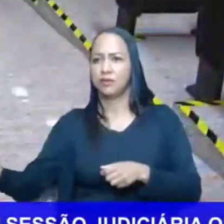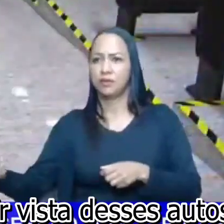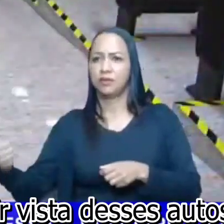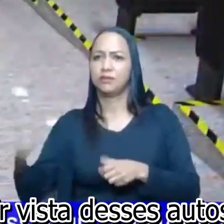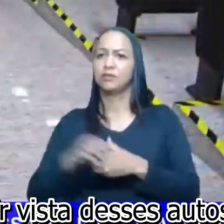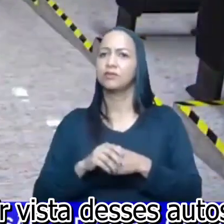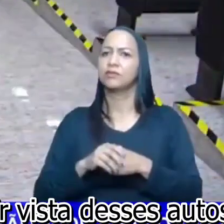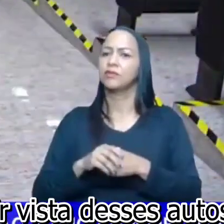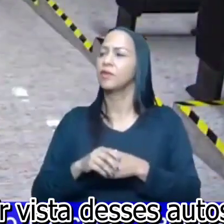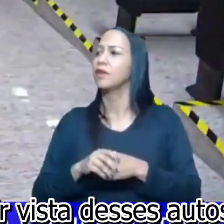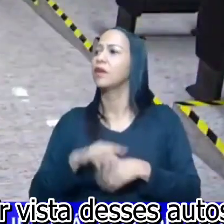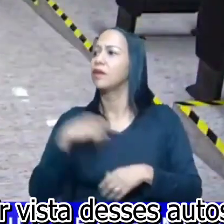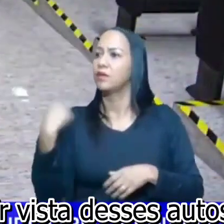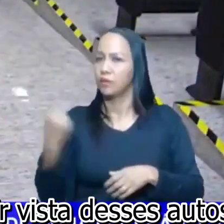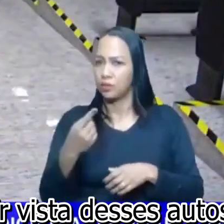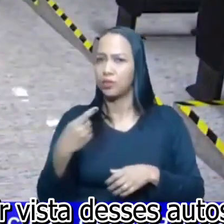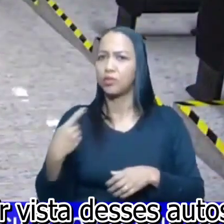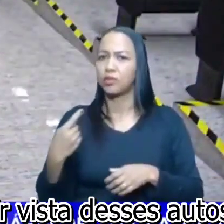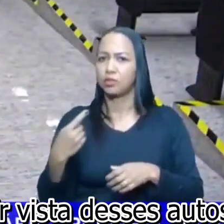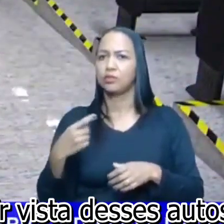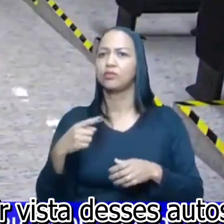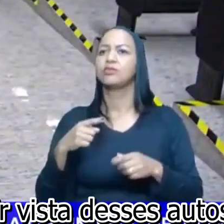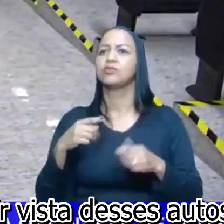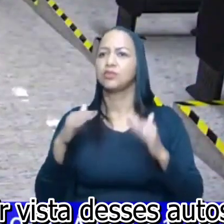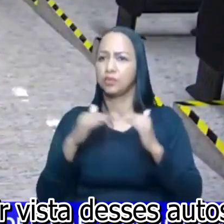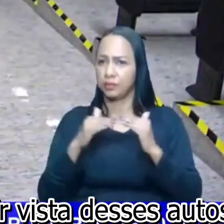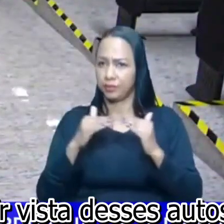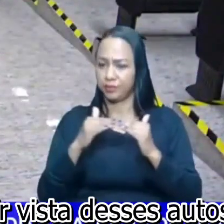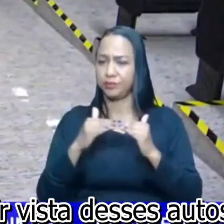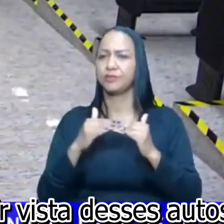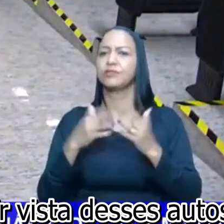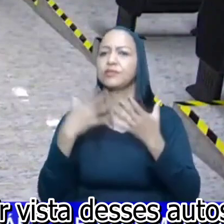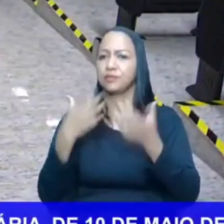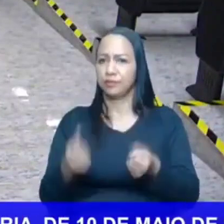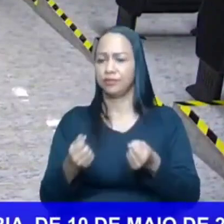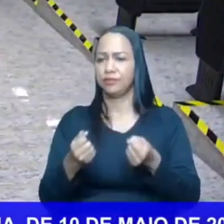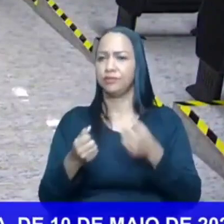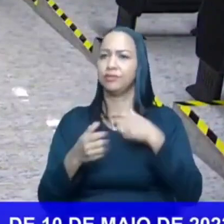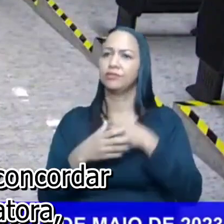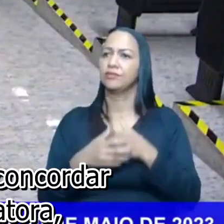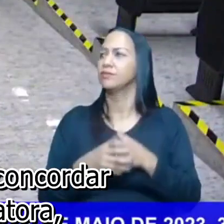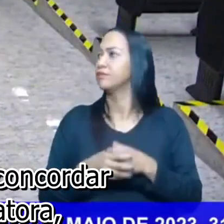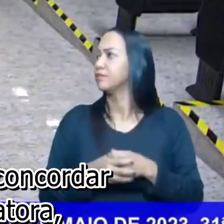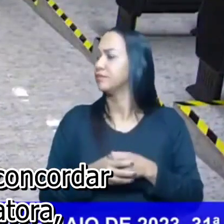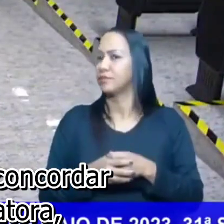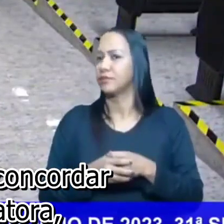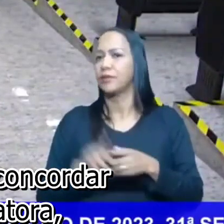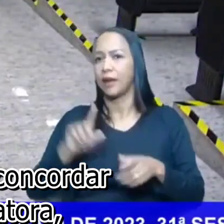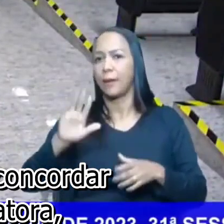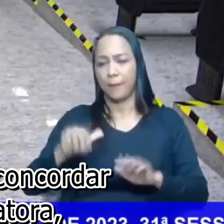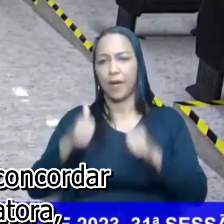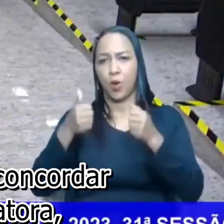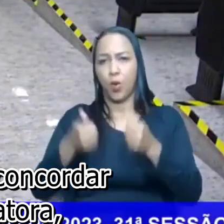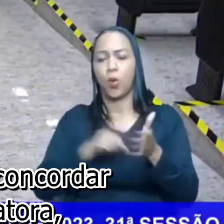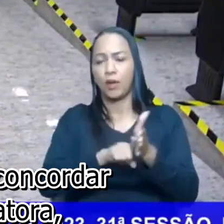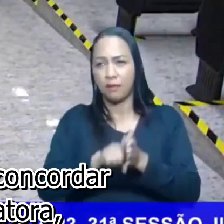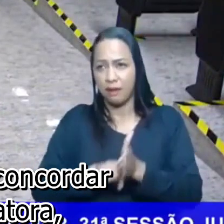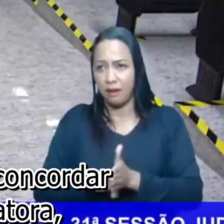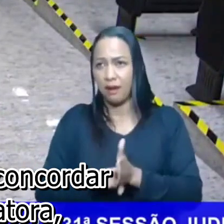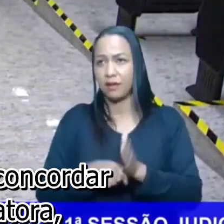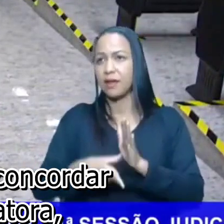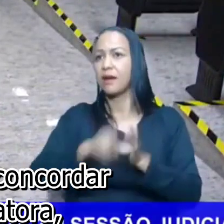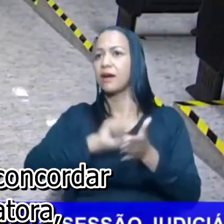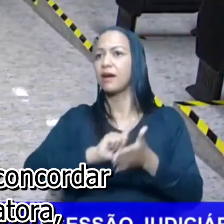acordo? Senhor presidente, eu gostaria de pedir vista desses autos, para uma melhor análise, e antes